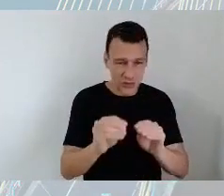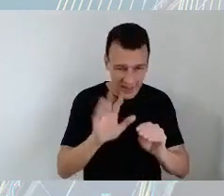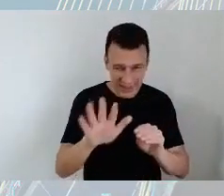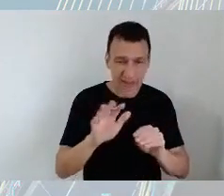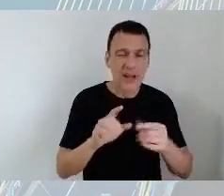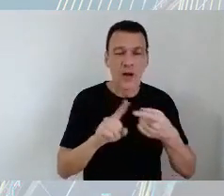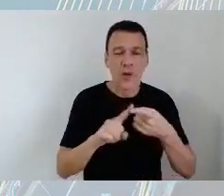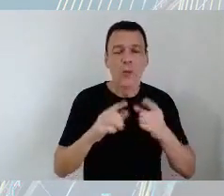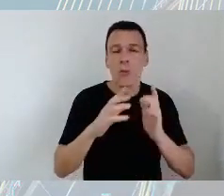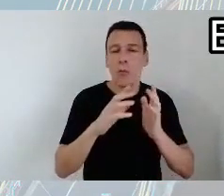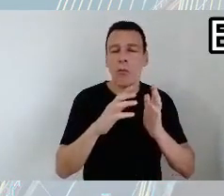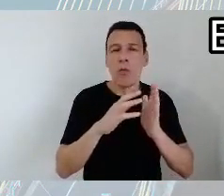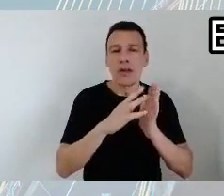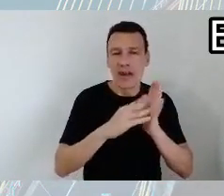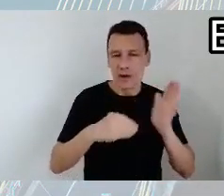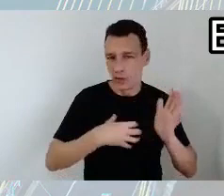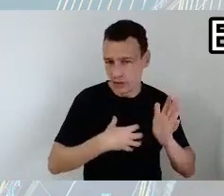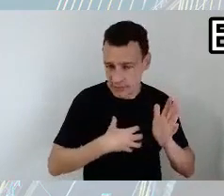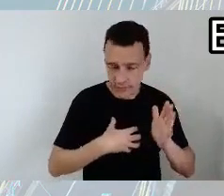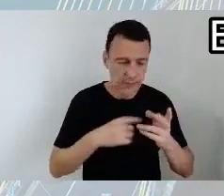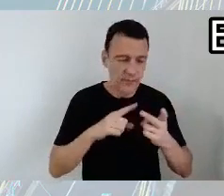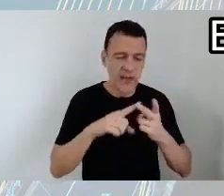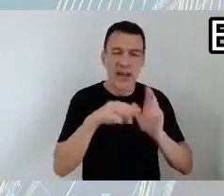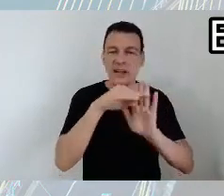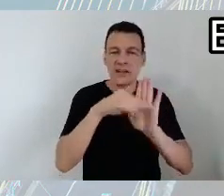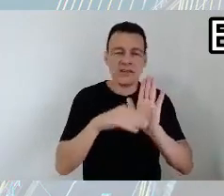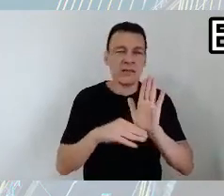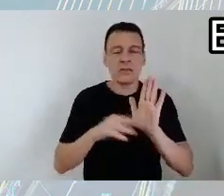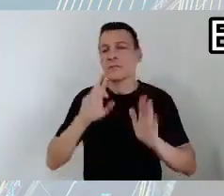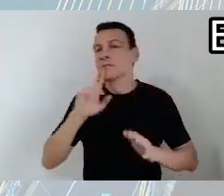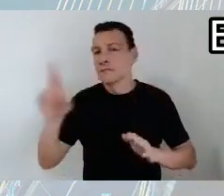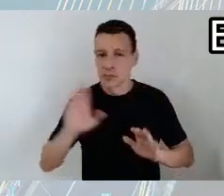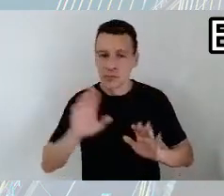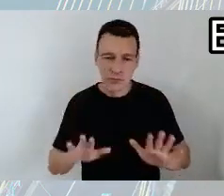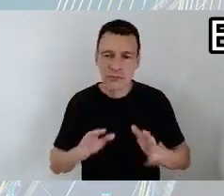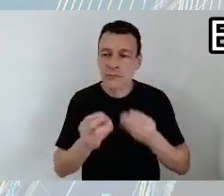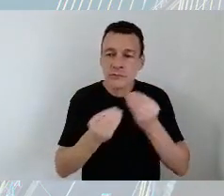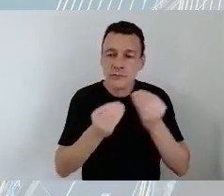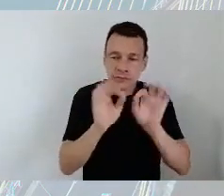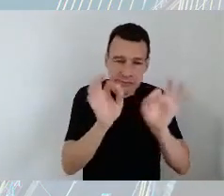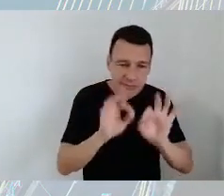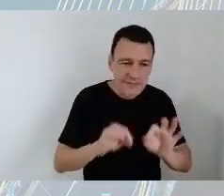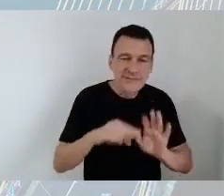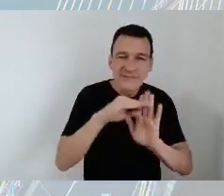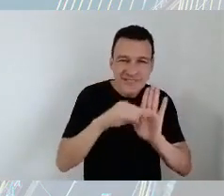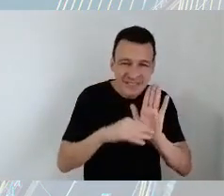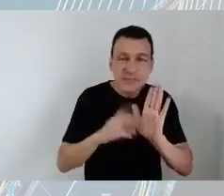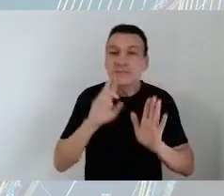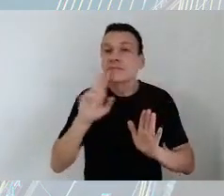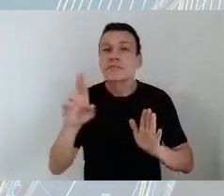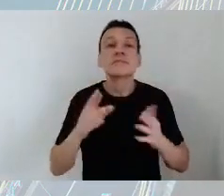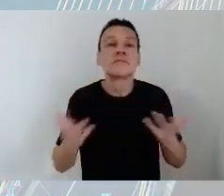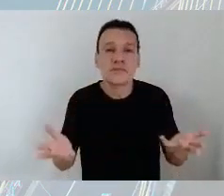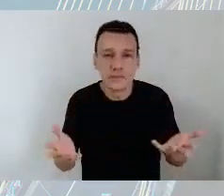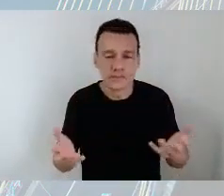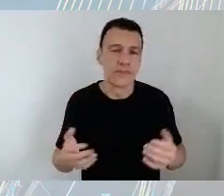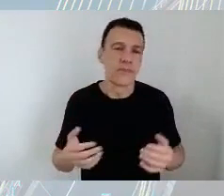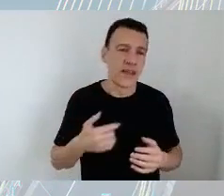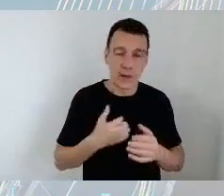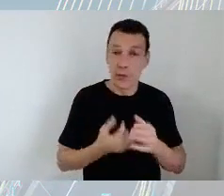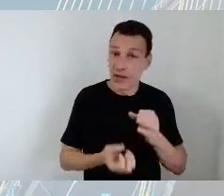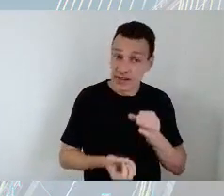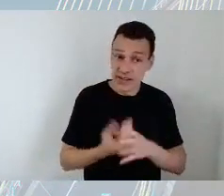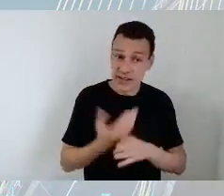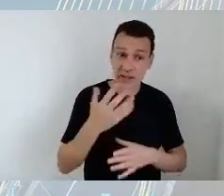de mensagens. Tá? Então, como é que eu vou montar essa lista de mensagens? Eu monto um vetor, né? Então, eu agrego